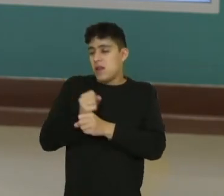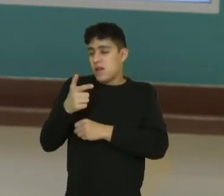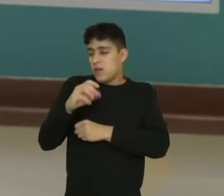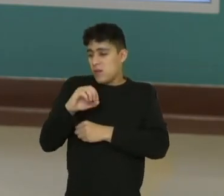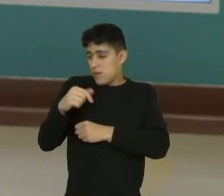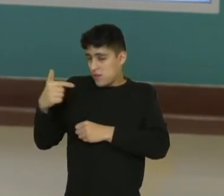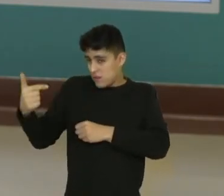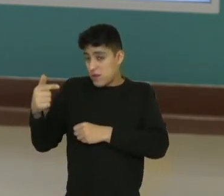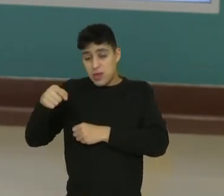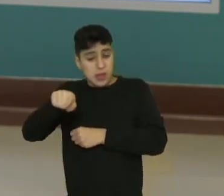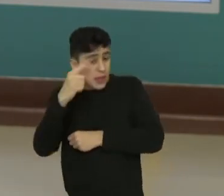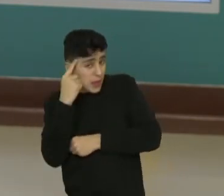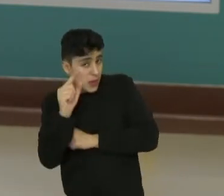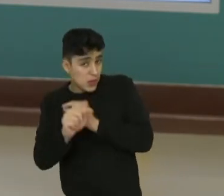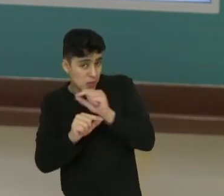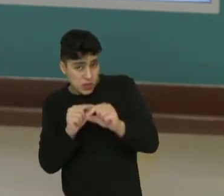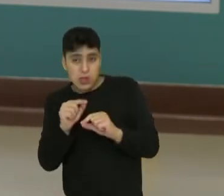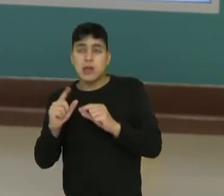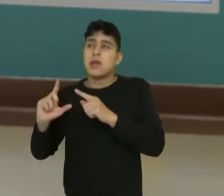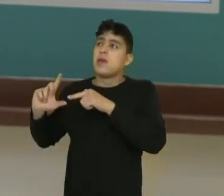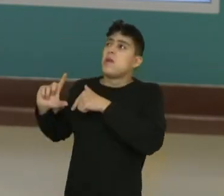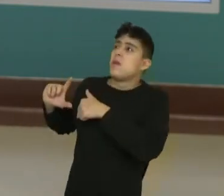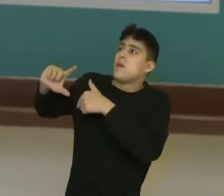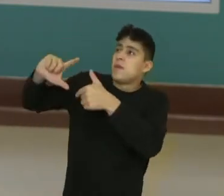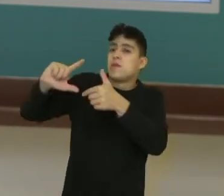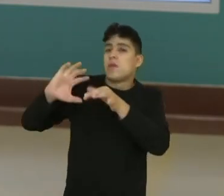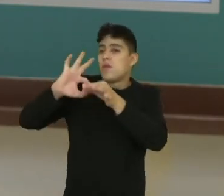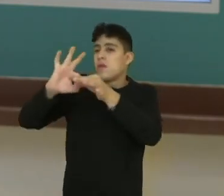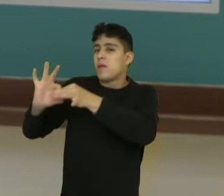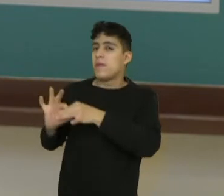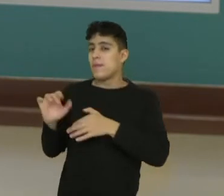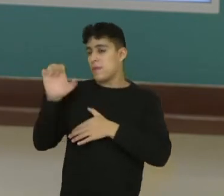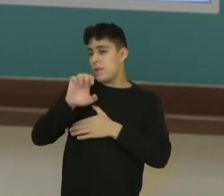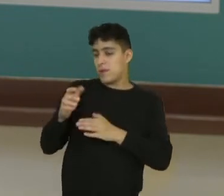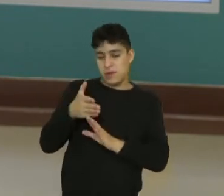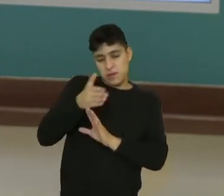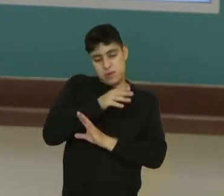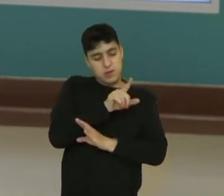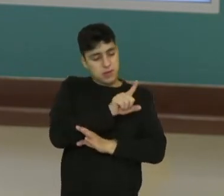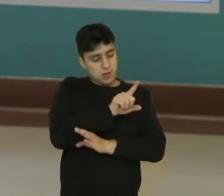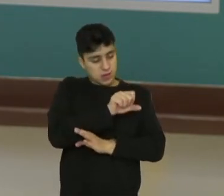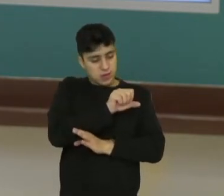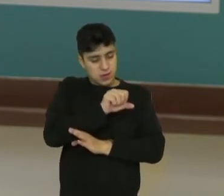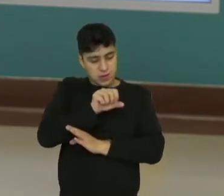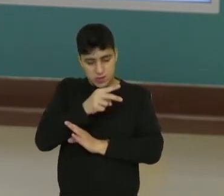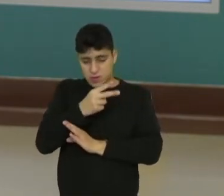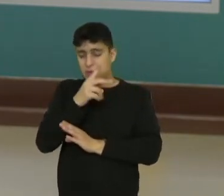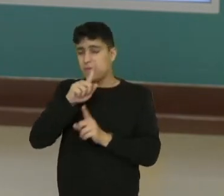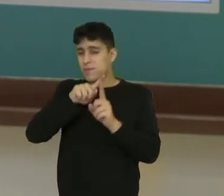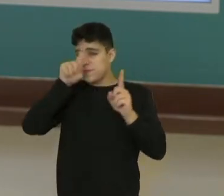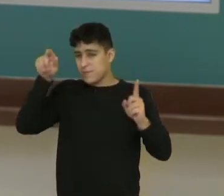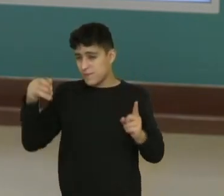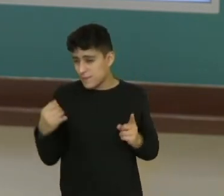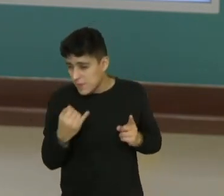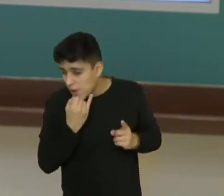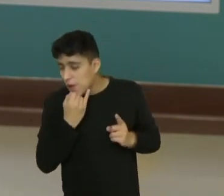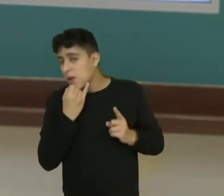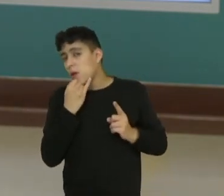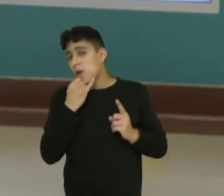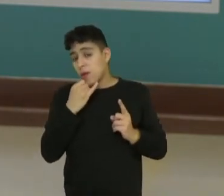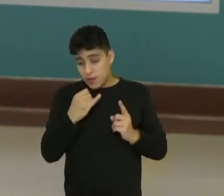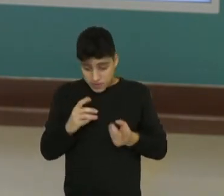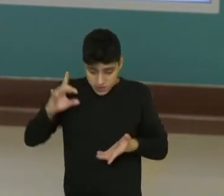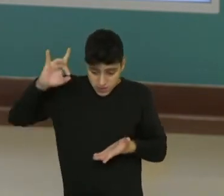Ele foi pensado em toda a trajetória da União Europeia desde 1992, mas infelizmente, ao se